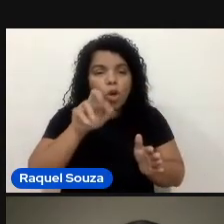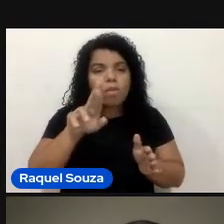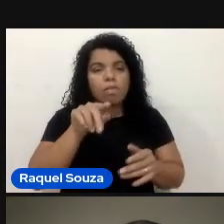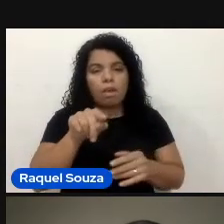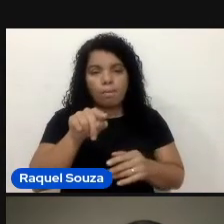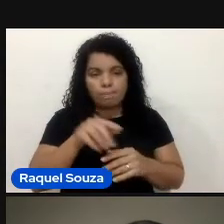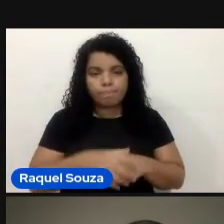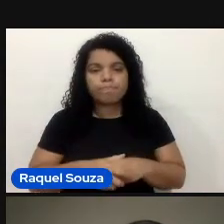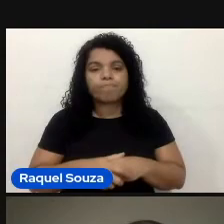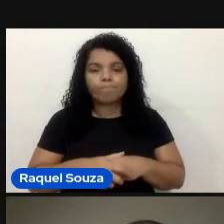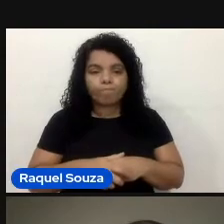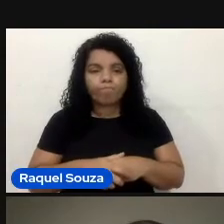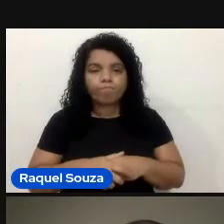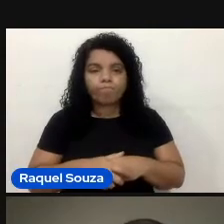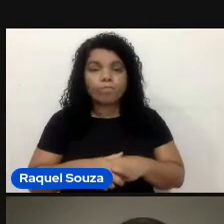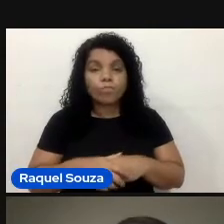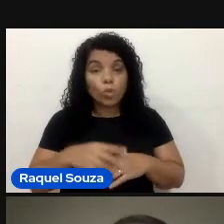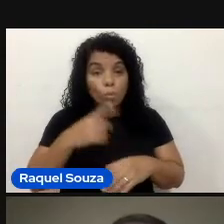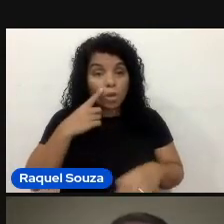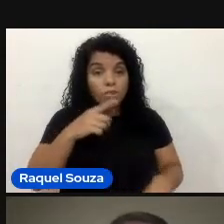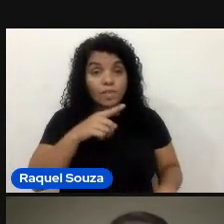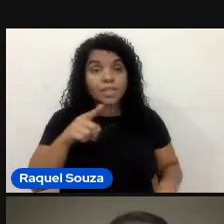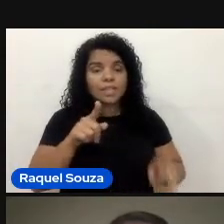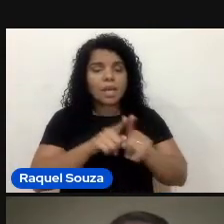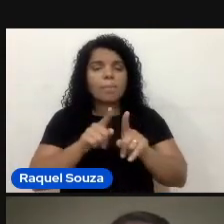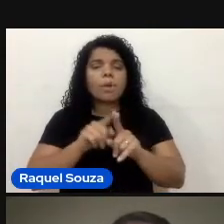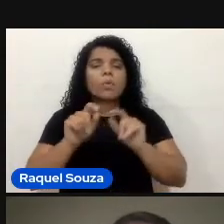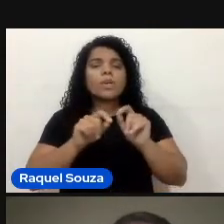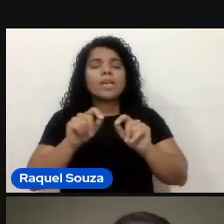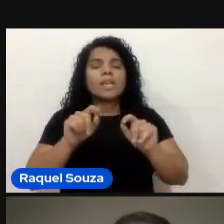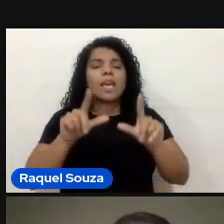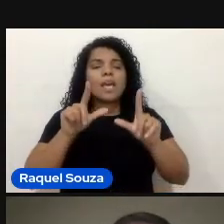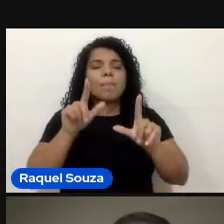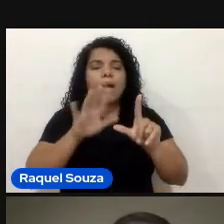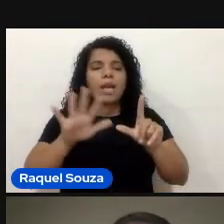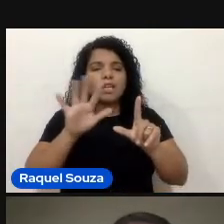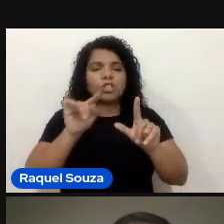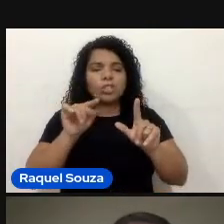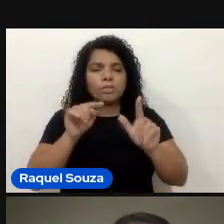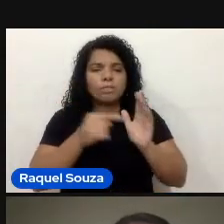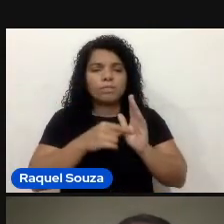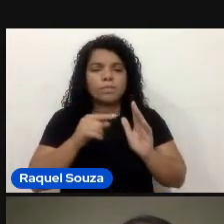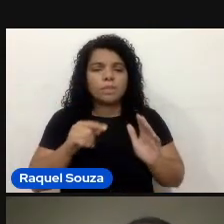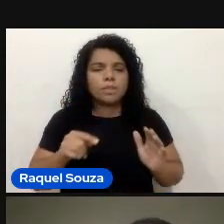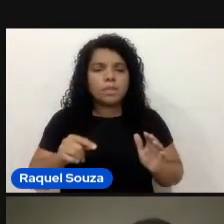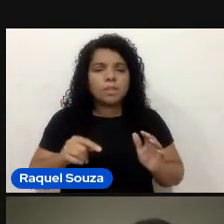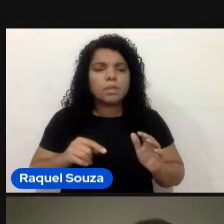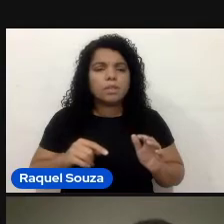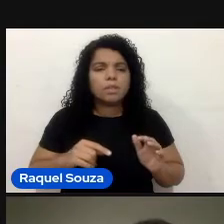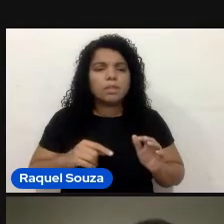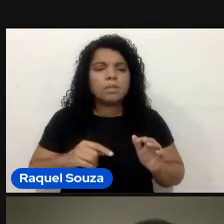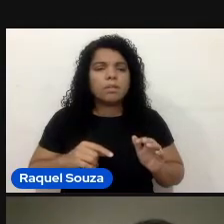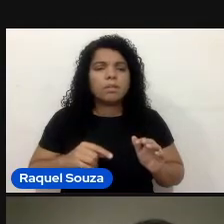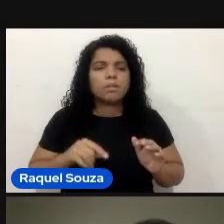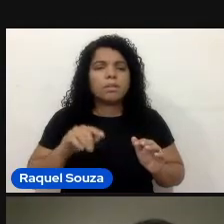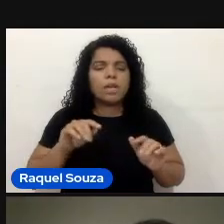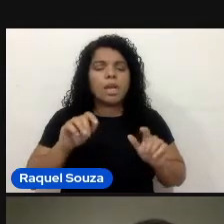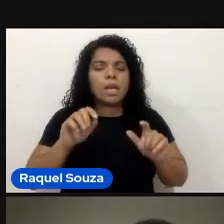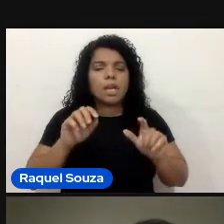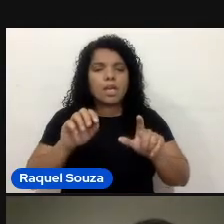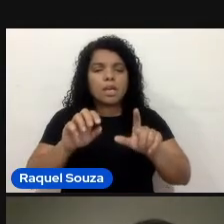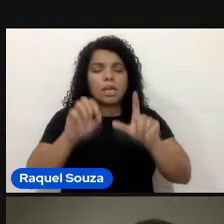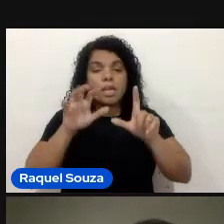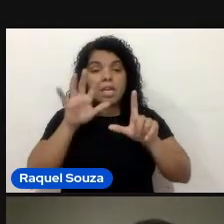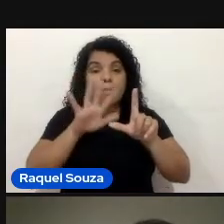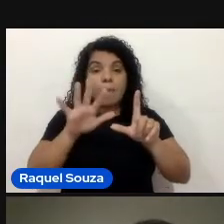a gente pode ver aqui também o que é a imagem aqui. IMG. Imagem é essa imagem